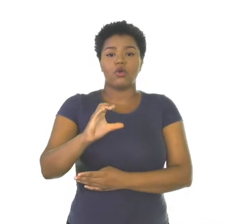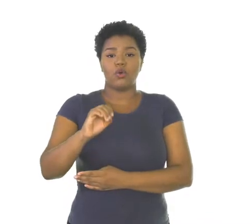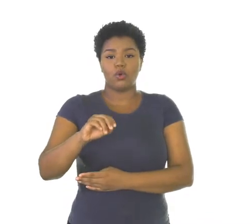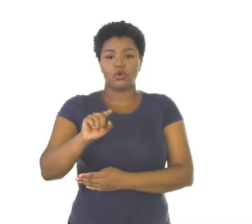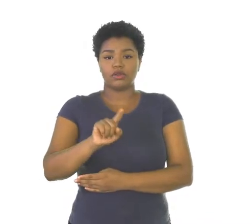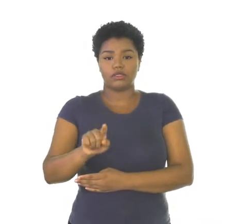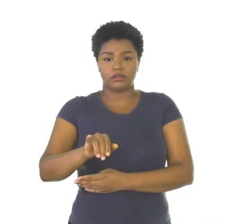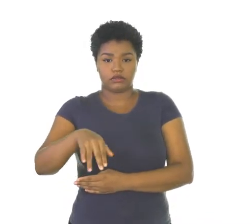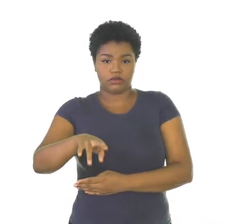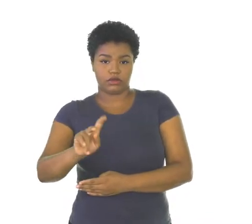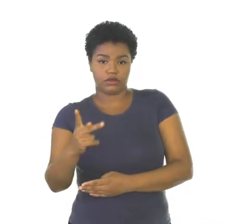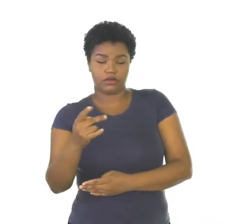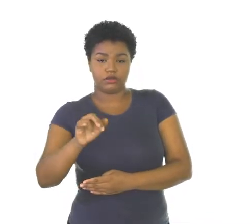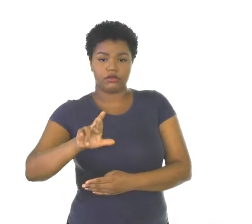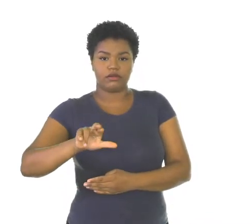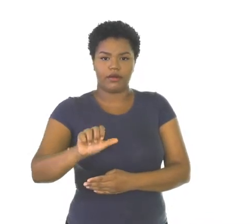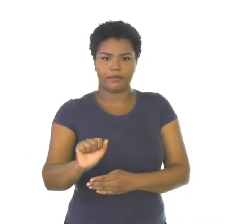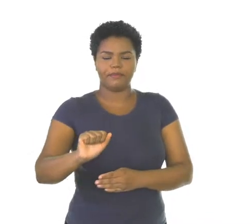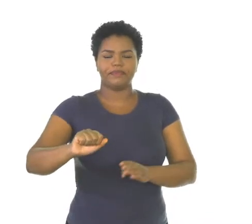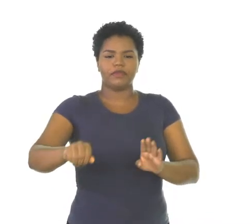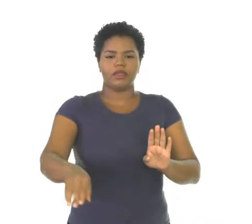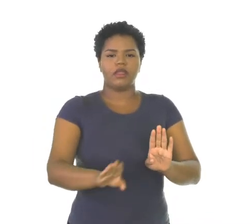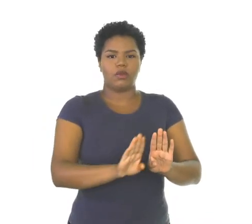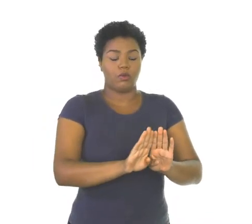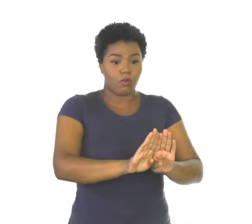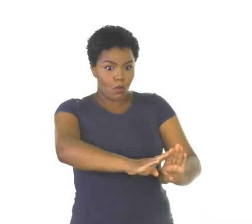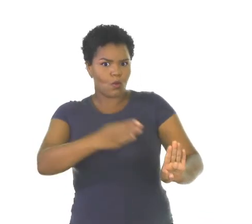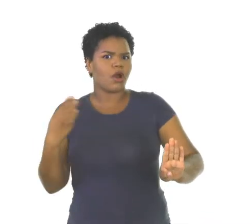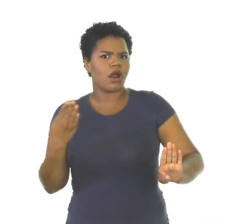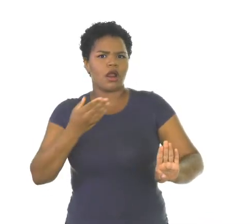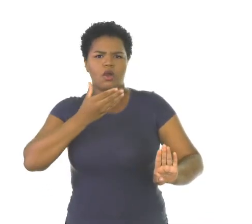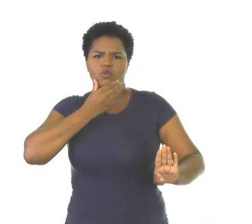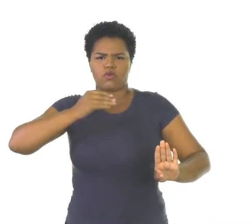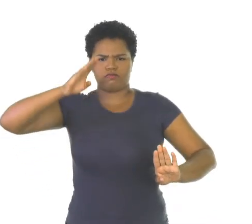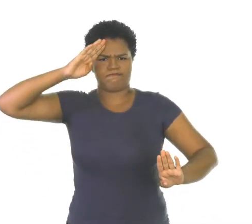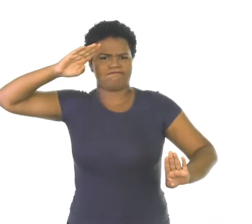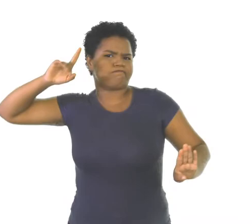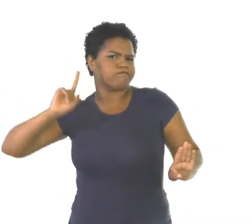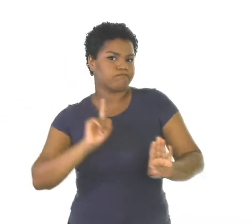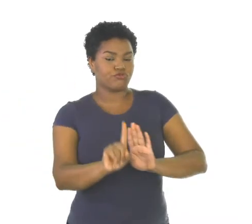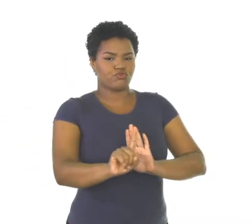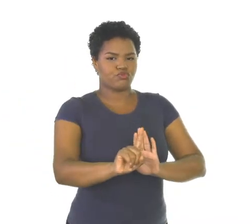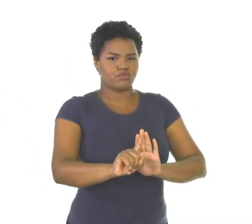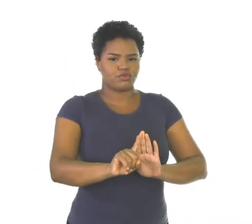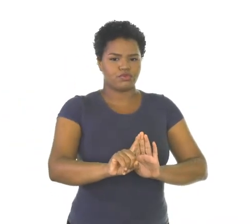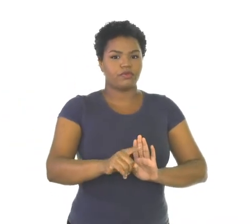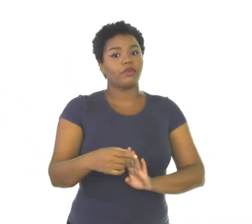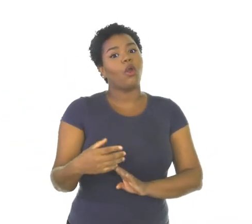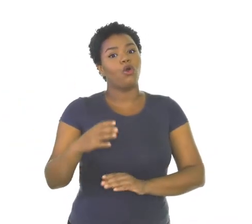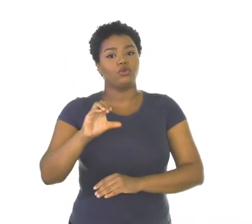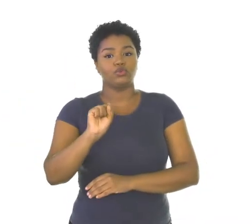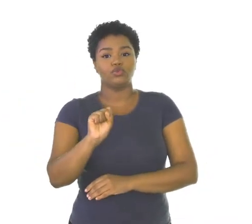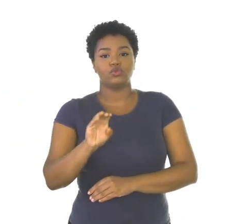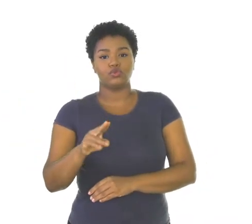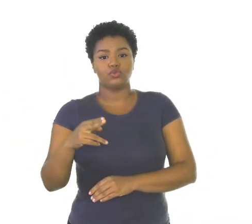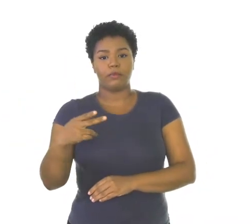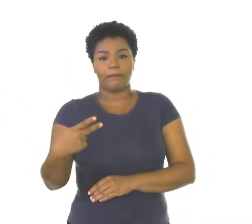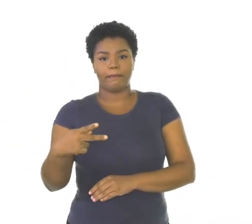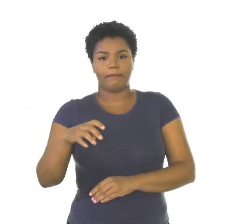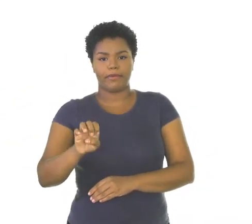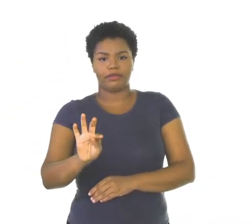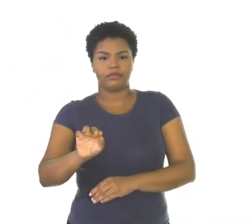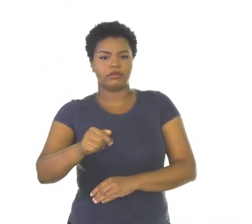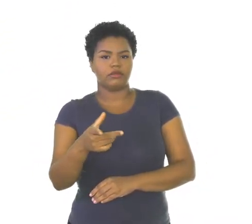e cozinheira. Eu abro de supetão para passar o capitão. Outras duas, supetão e